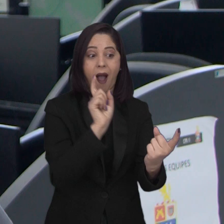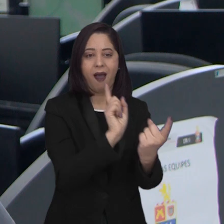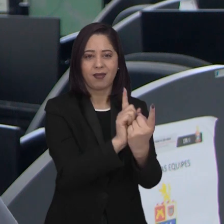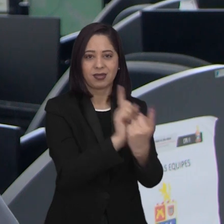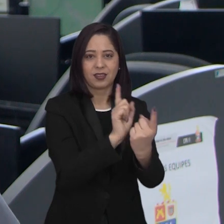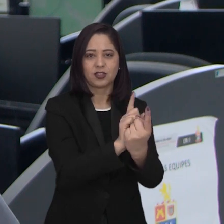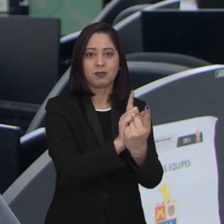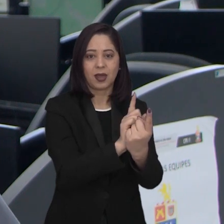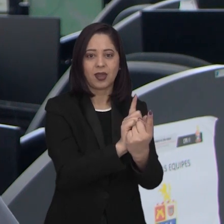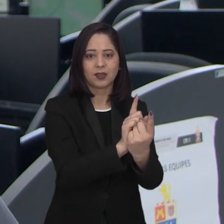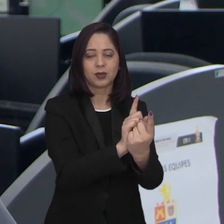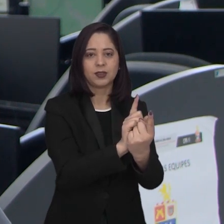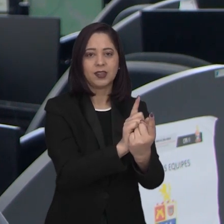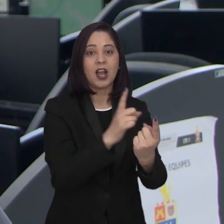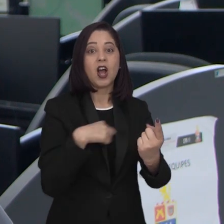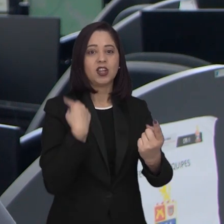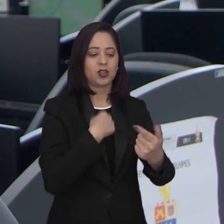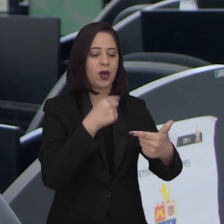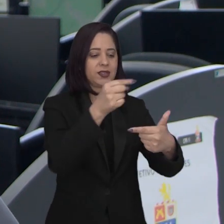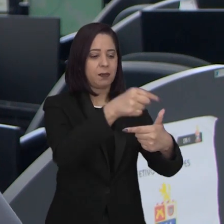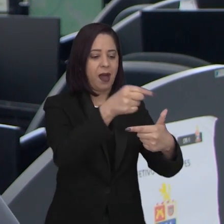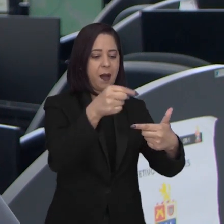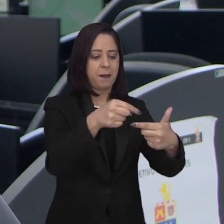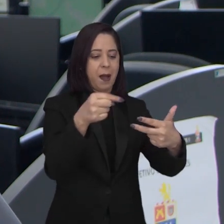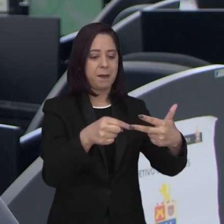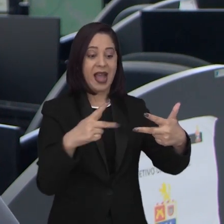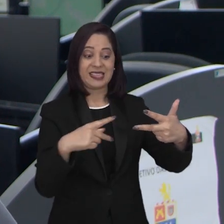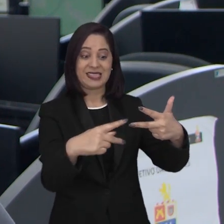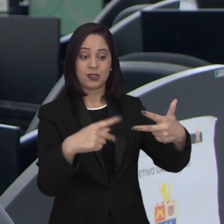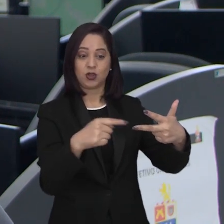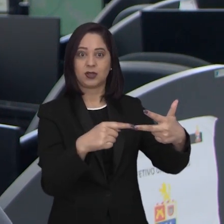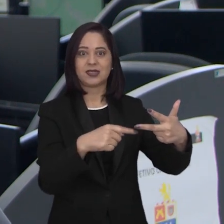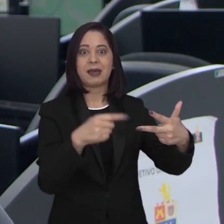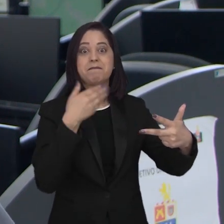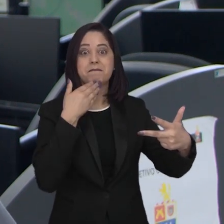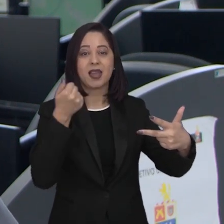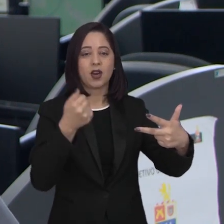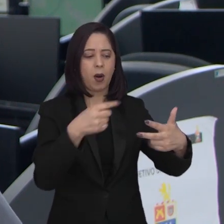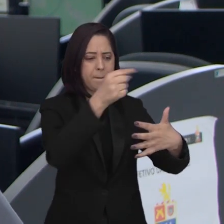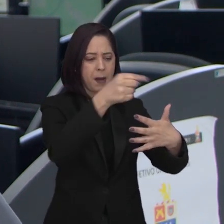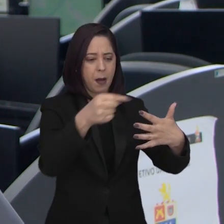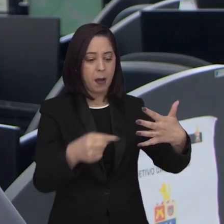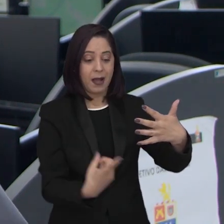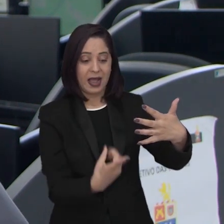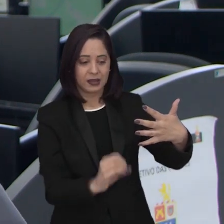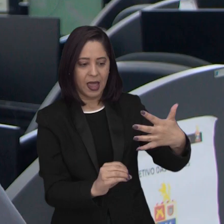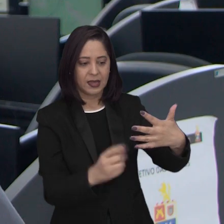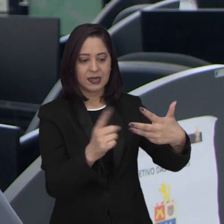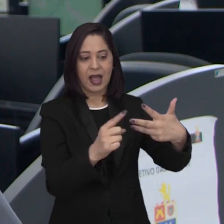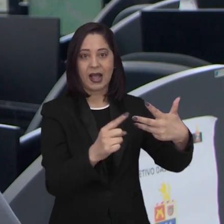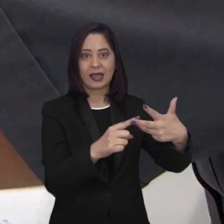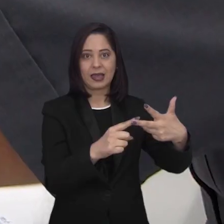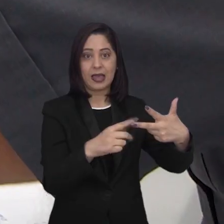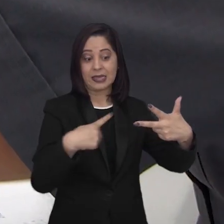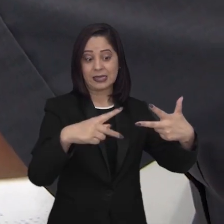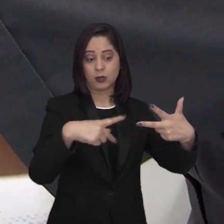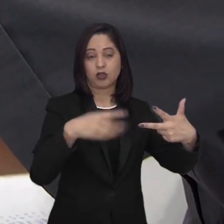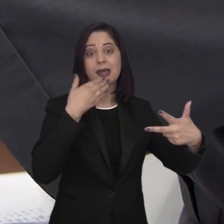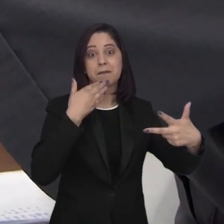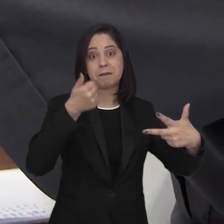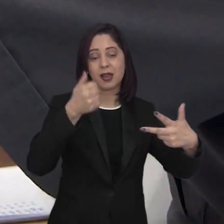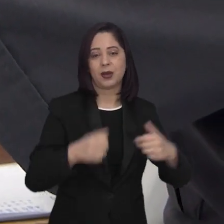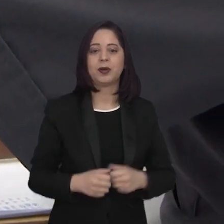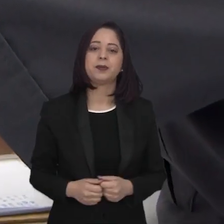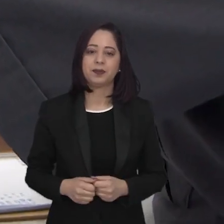de emergência mais rápido, aqui a gente sempre está entre os 3 primeiros, aí dos 10 que nós temos em todo o estado.